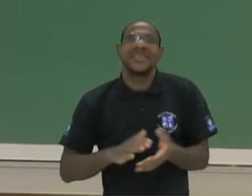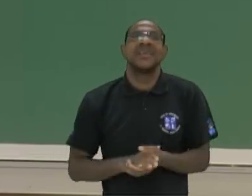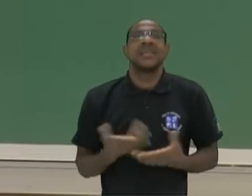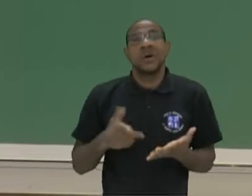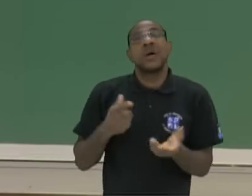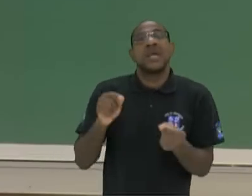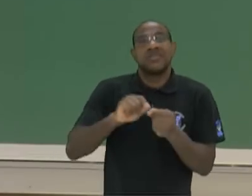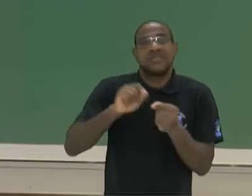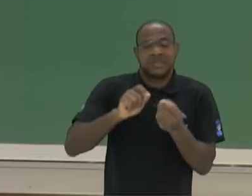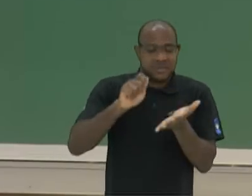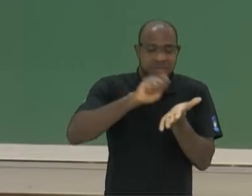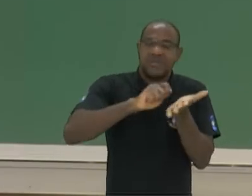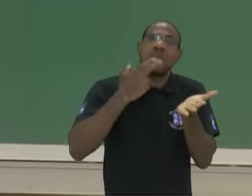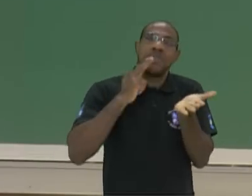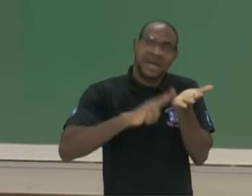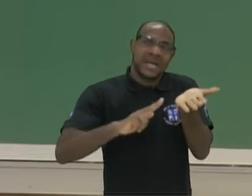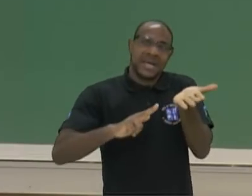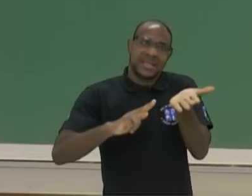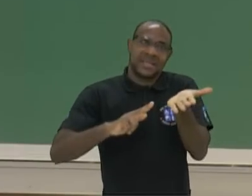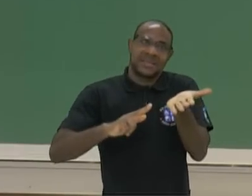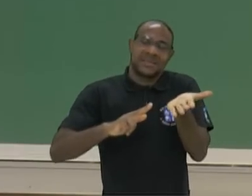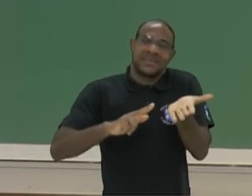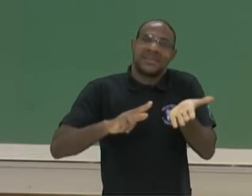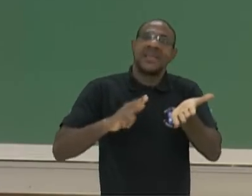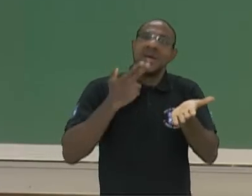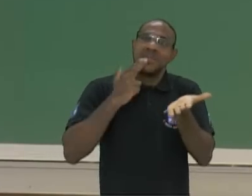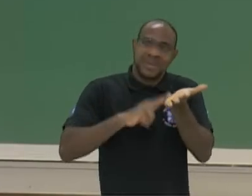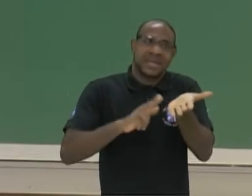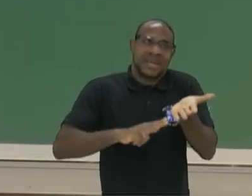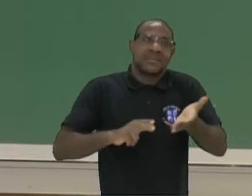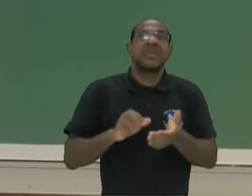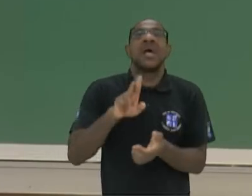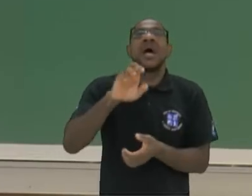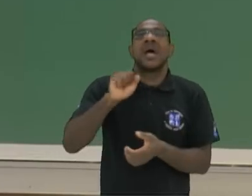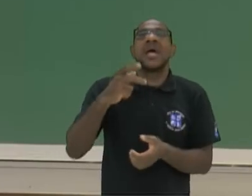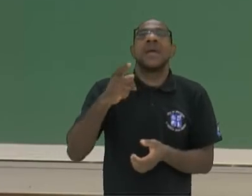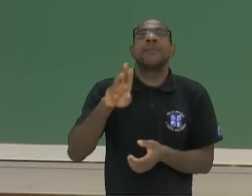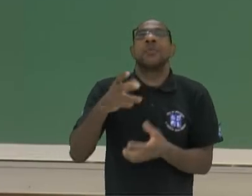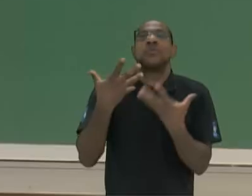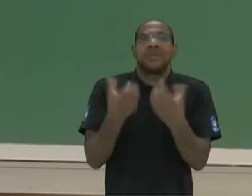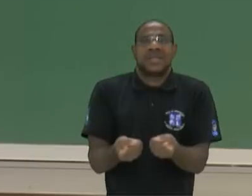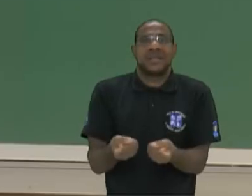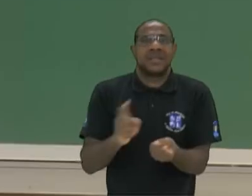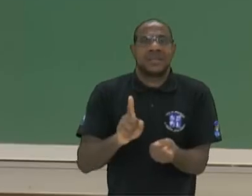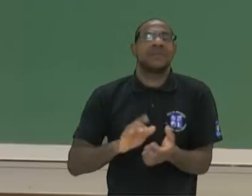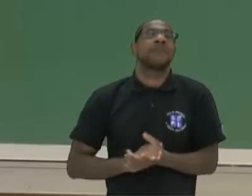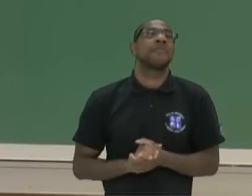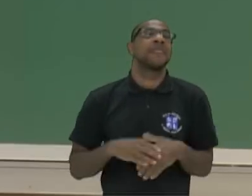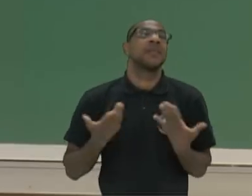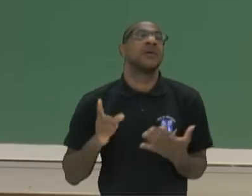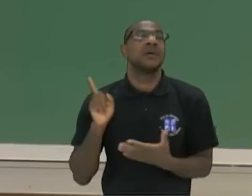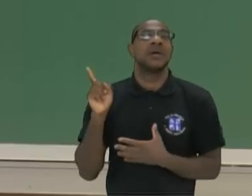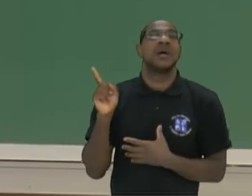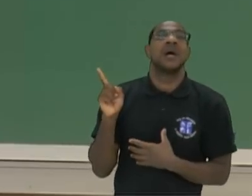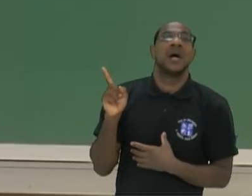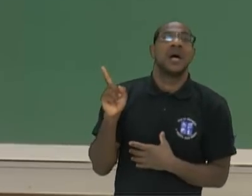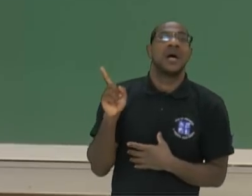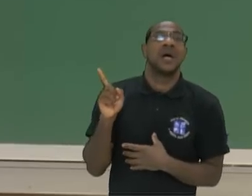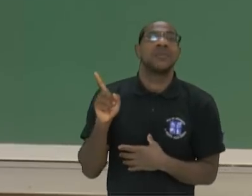repúdio. Essa carta de repúdio foi publicada no site do Instituto Humanitas